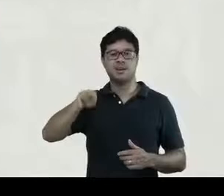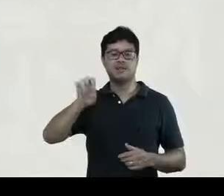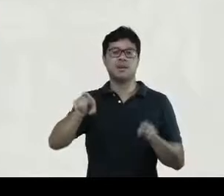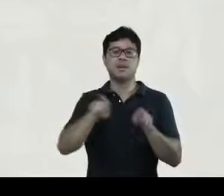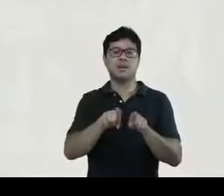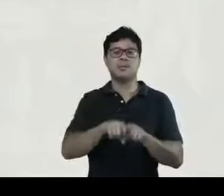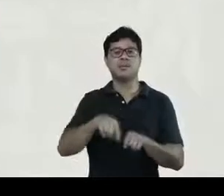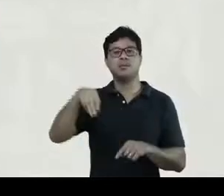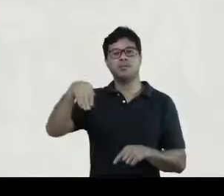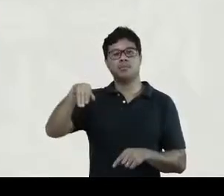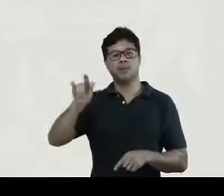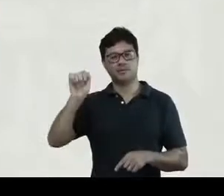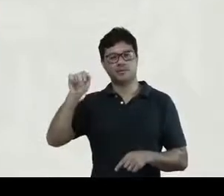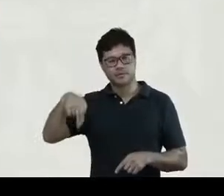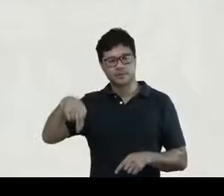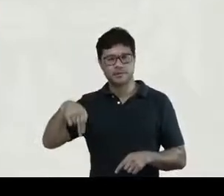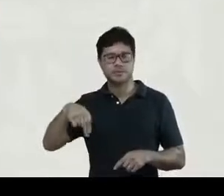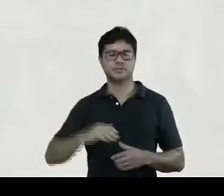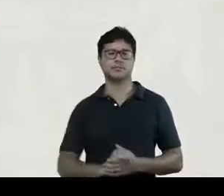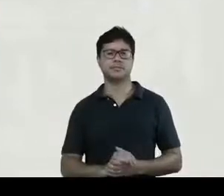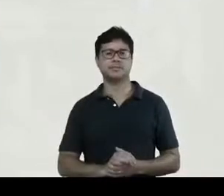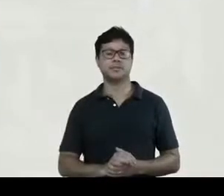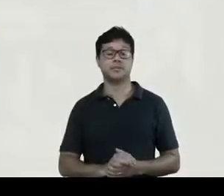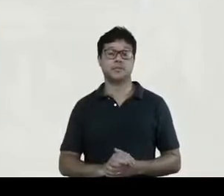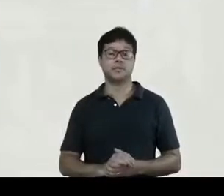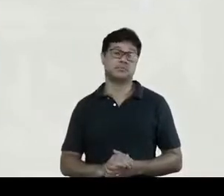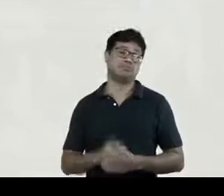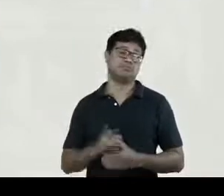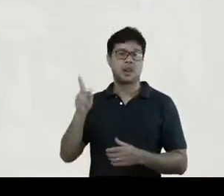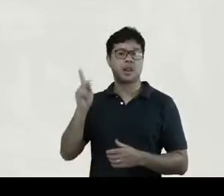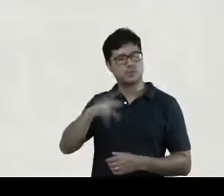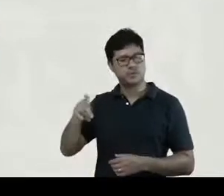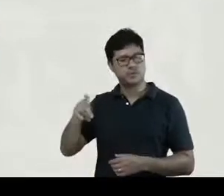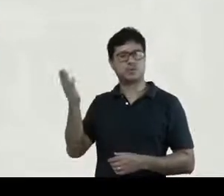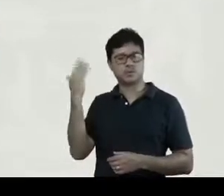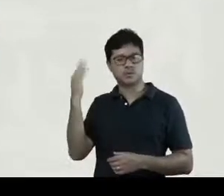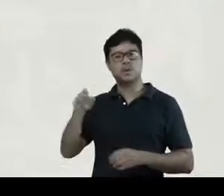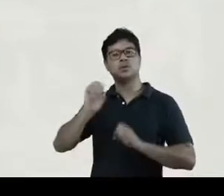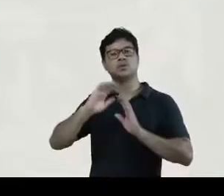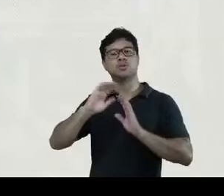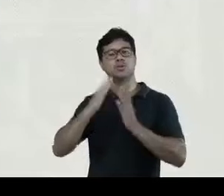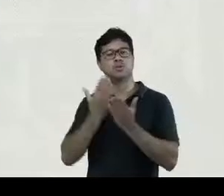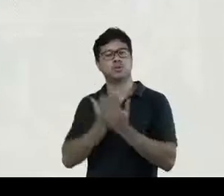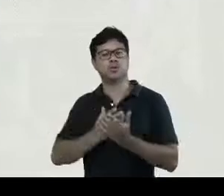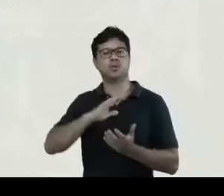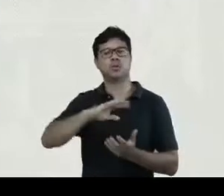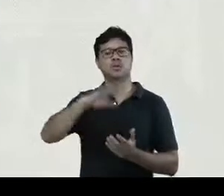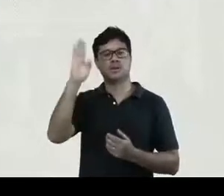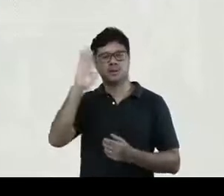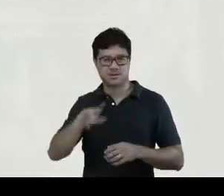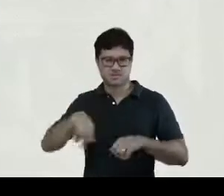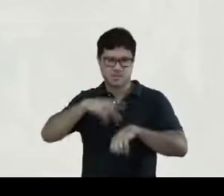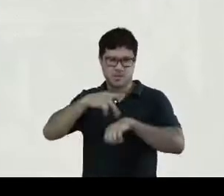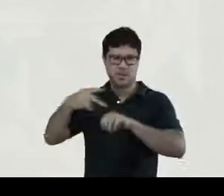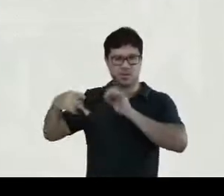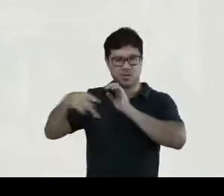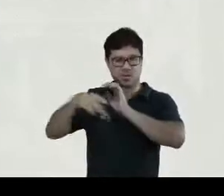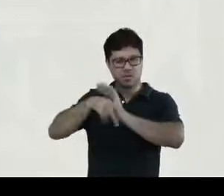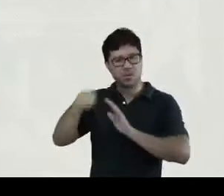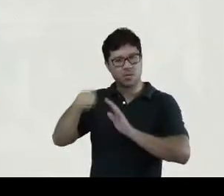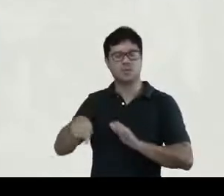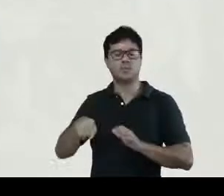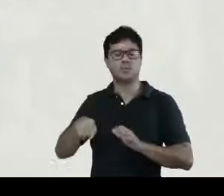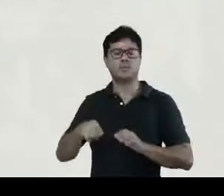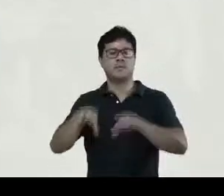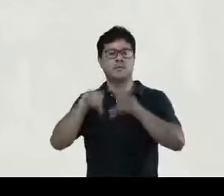de Méjeanne, em Aix-en-Provence, ocasião em que era professora da Escola Nacional de Ciências da Informação e